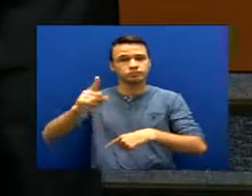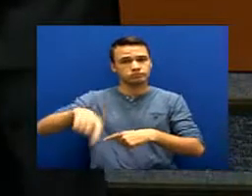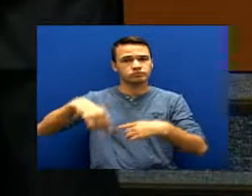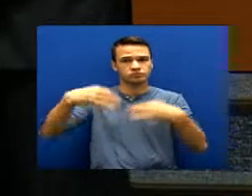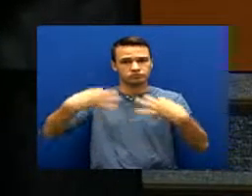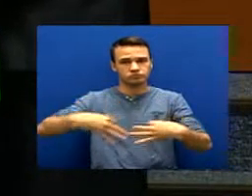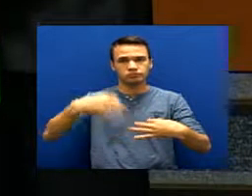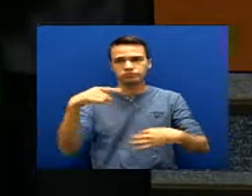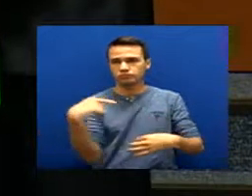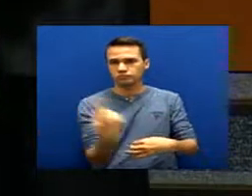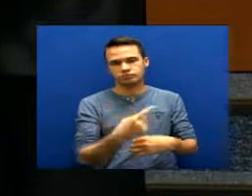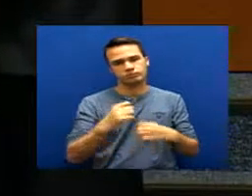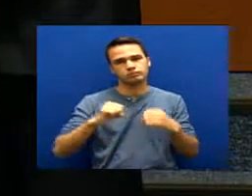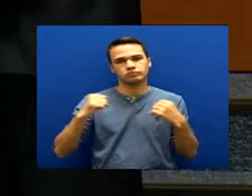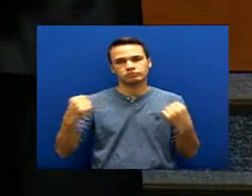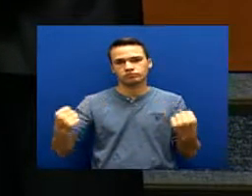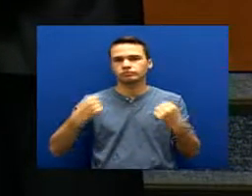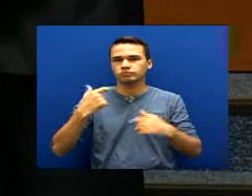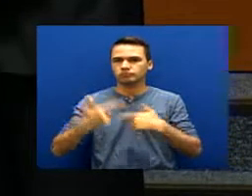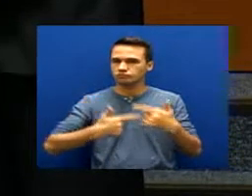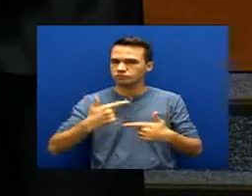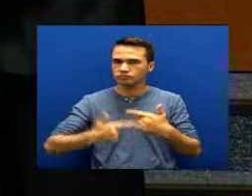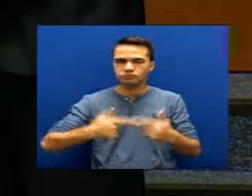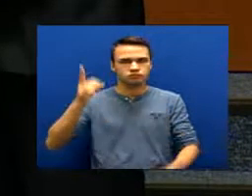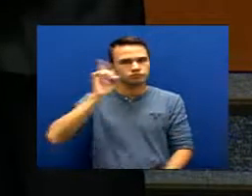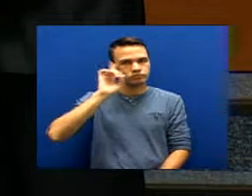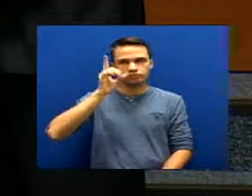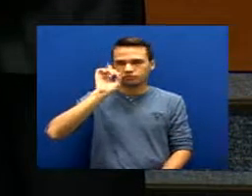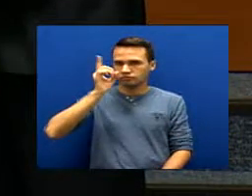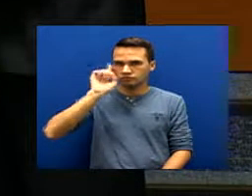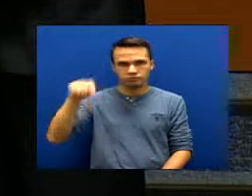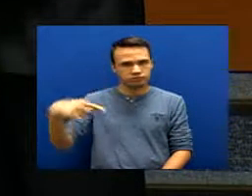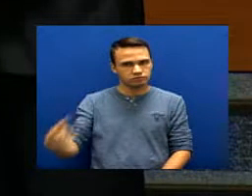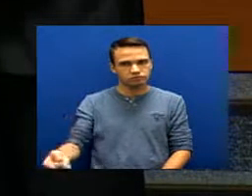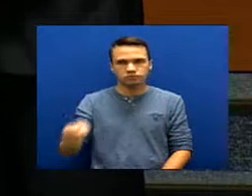crianças vocês estão atendendo, mais ou menos? 1.800 a 1.900.